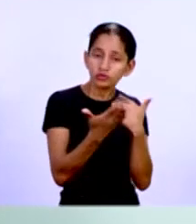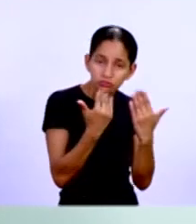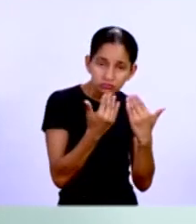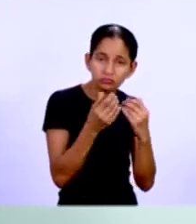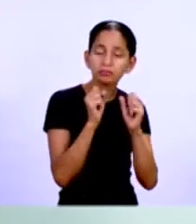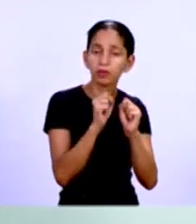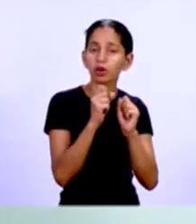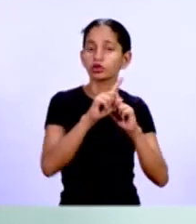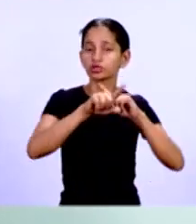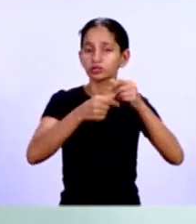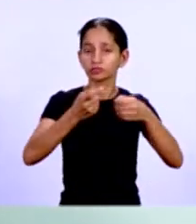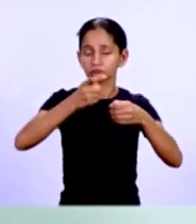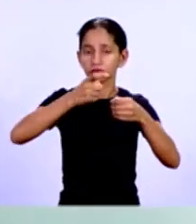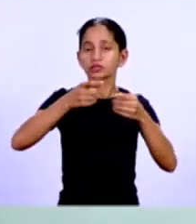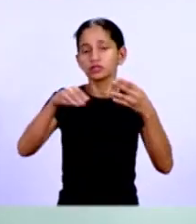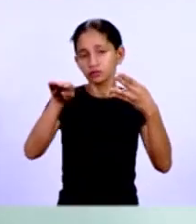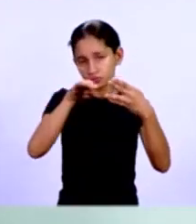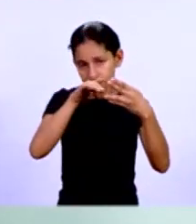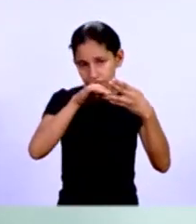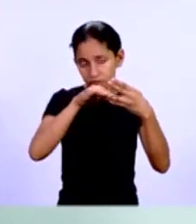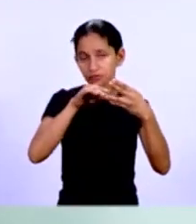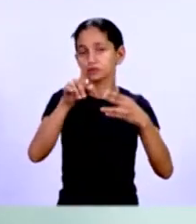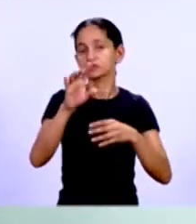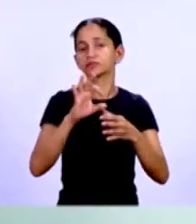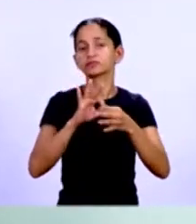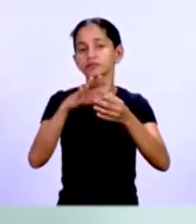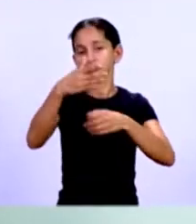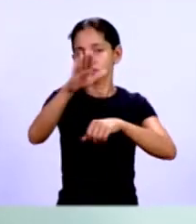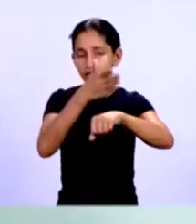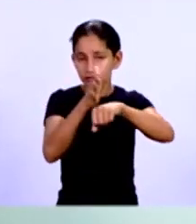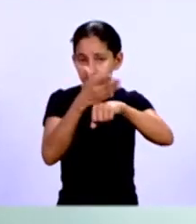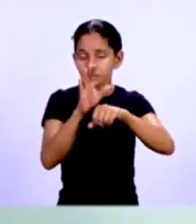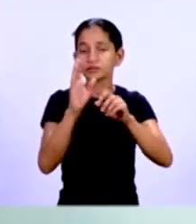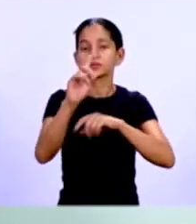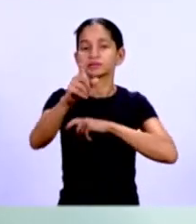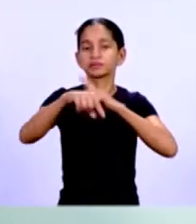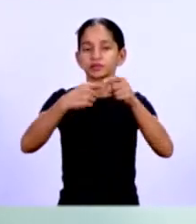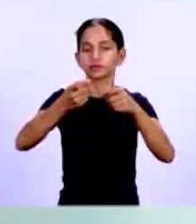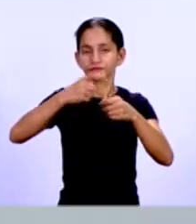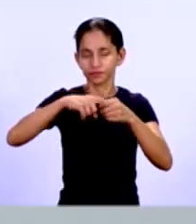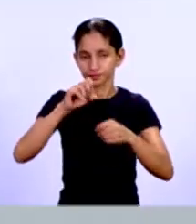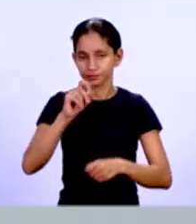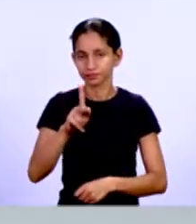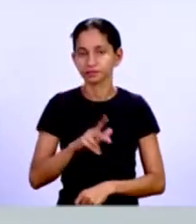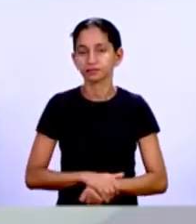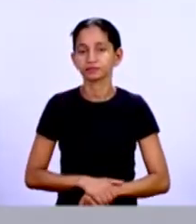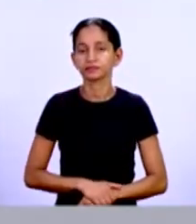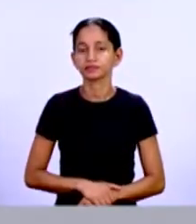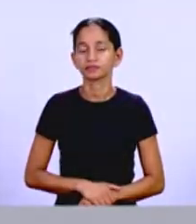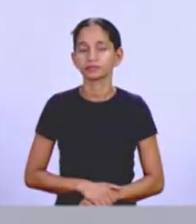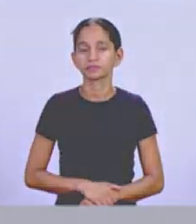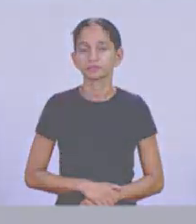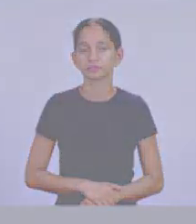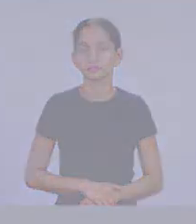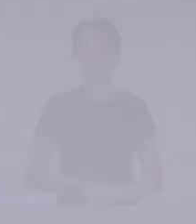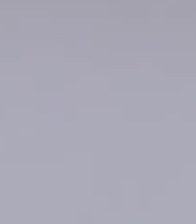tragam depois do intervalo. Nós deixamos vocês com a atividade de sala e já retornamos.